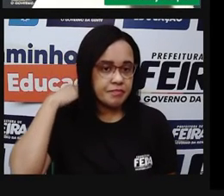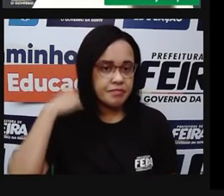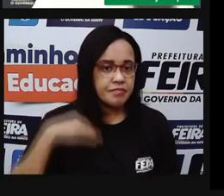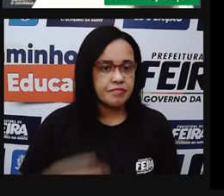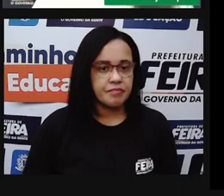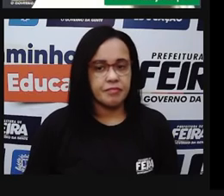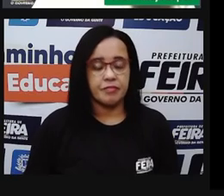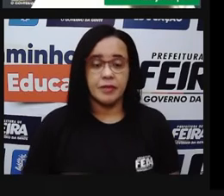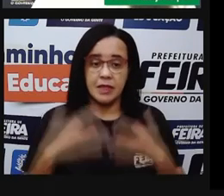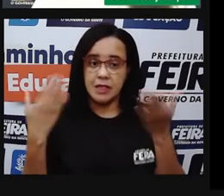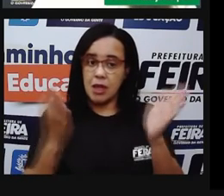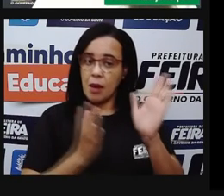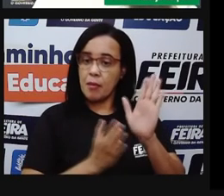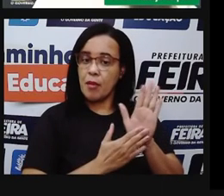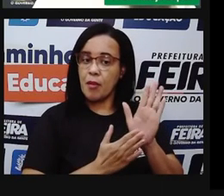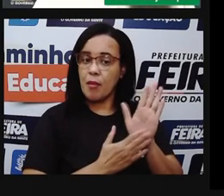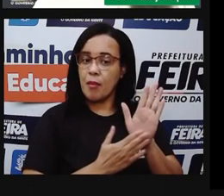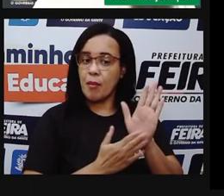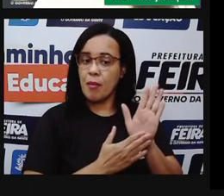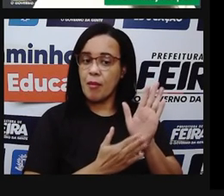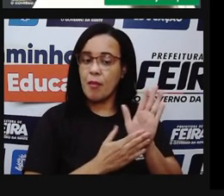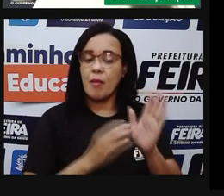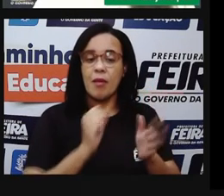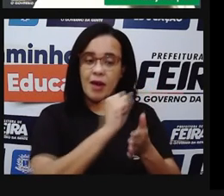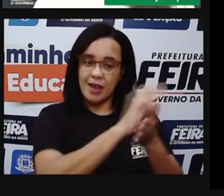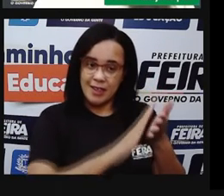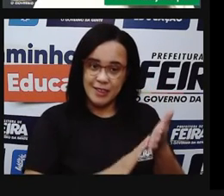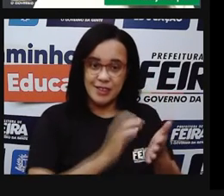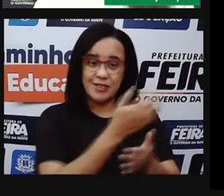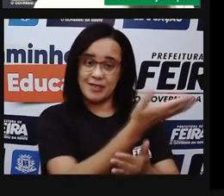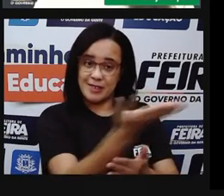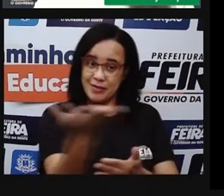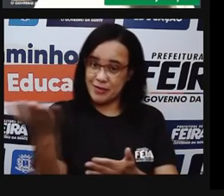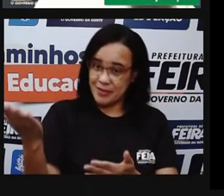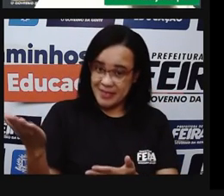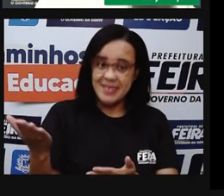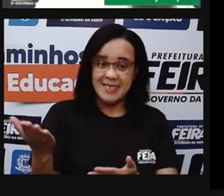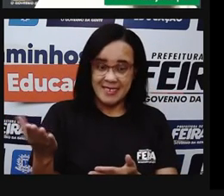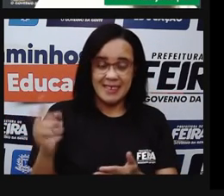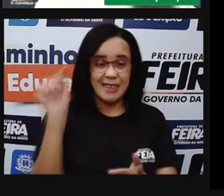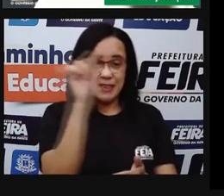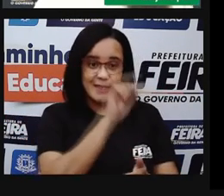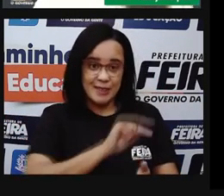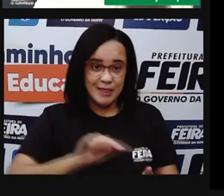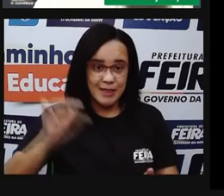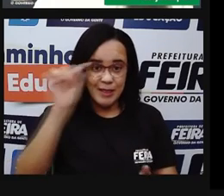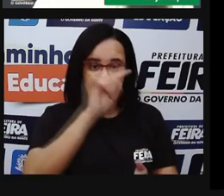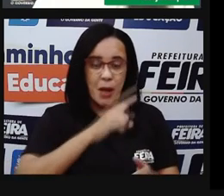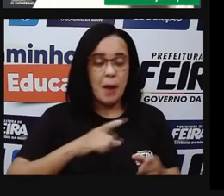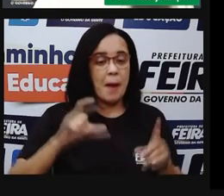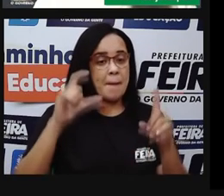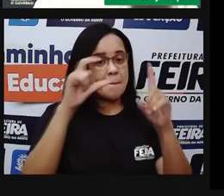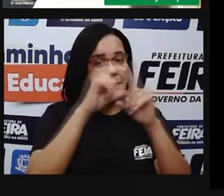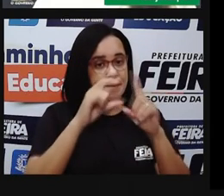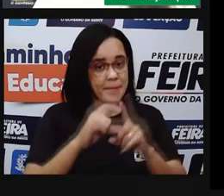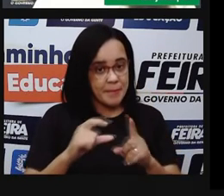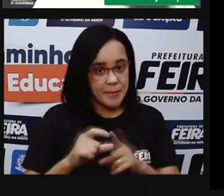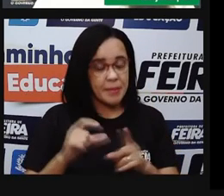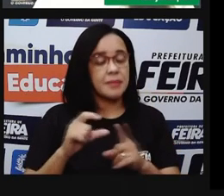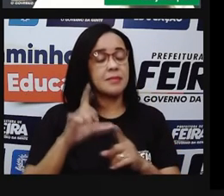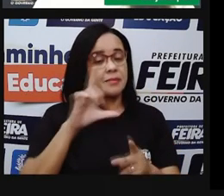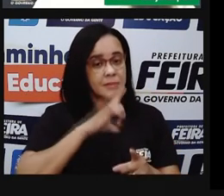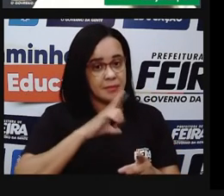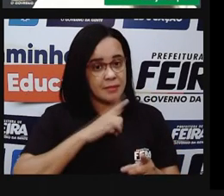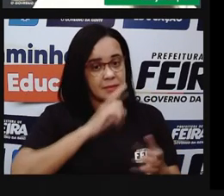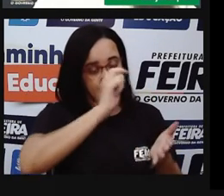essa proposta é que vocês façam essa atividade, é que vocês circulem os dígrafos nas palavras que vocês vão escrever,